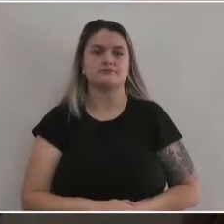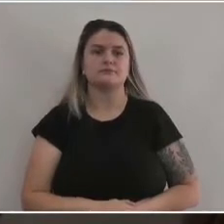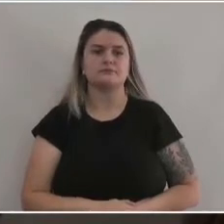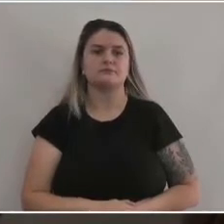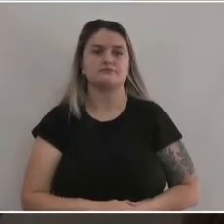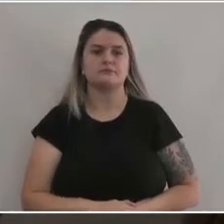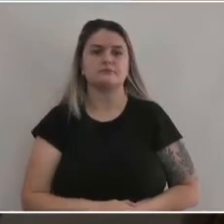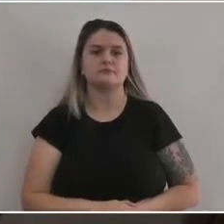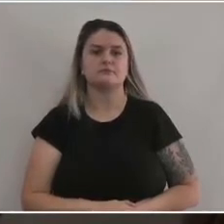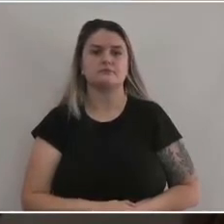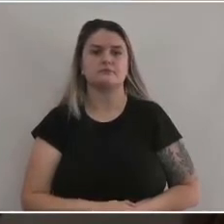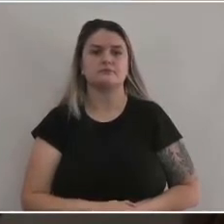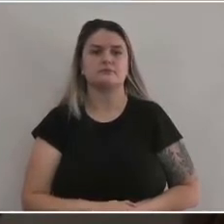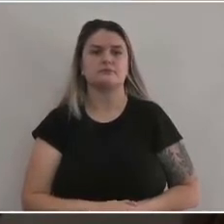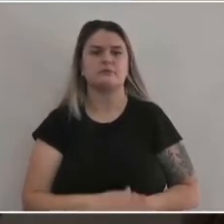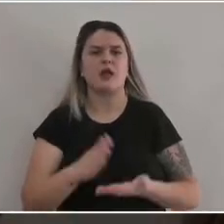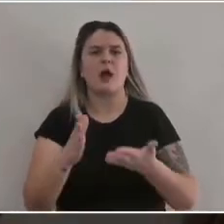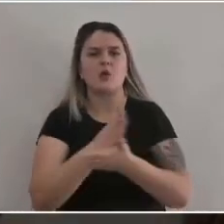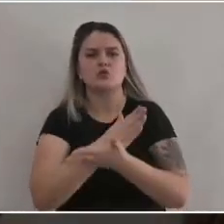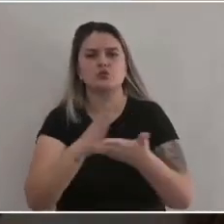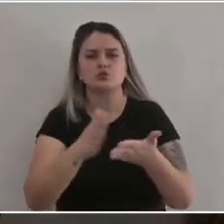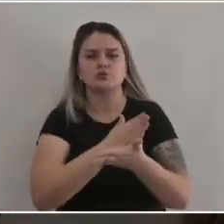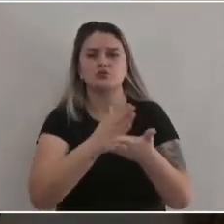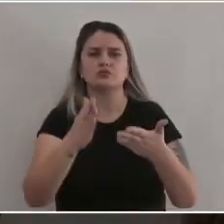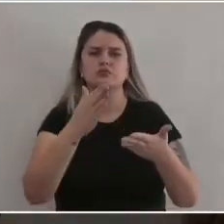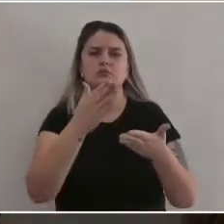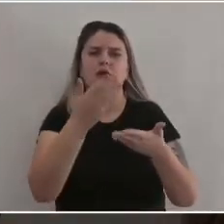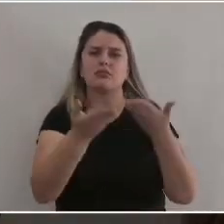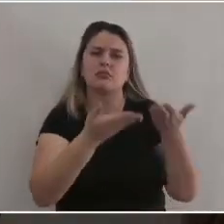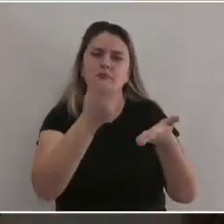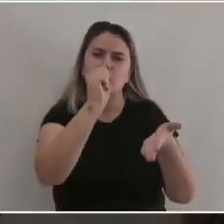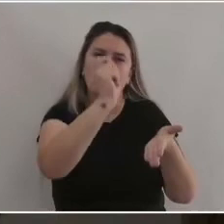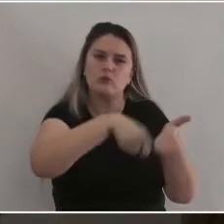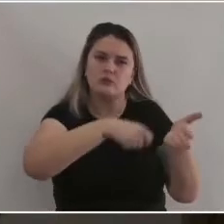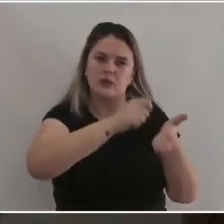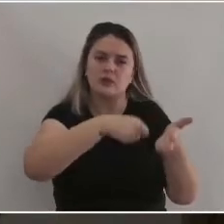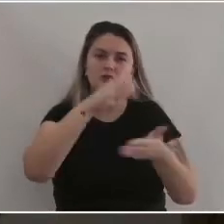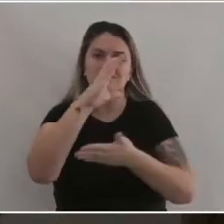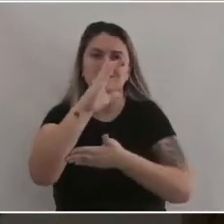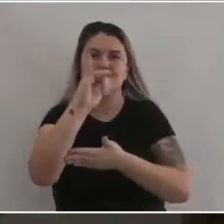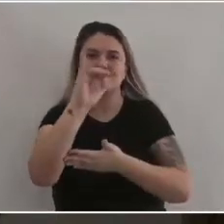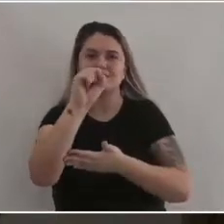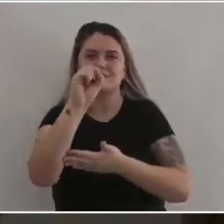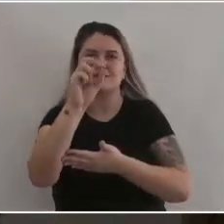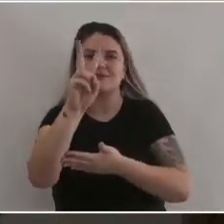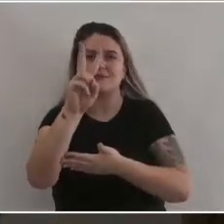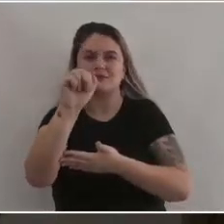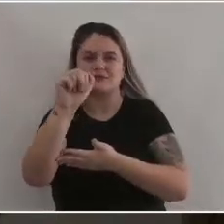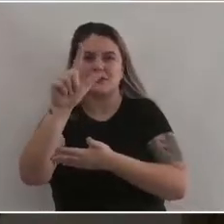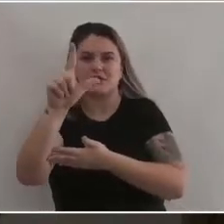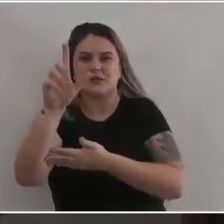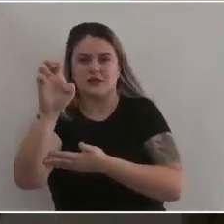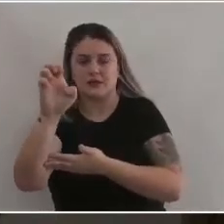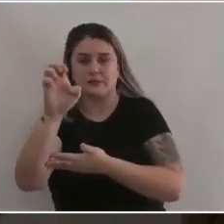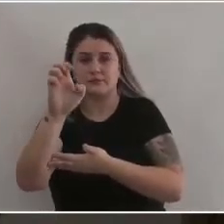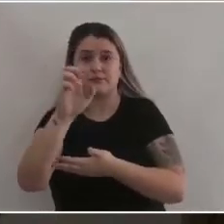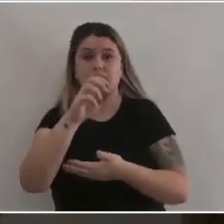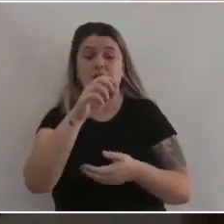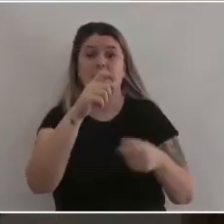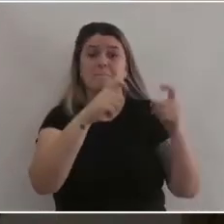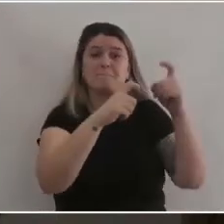Ainda alguns serviços contratados via Cisvale, que é o Consórcio Intermunicipal de Saúde. Então,